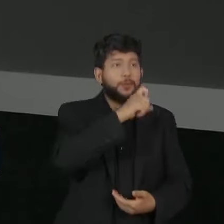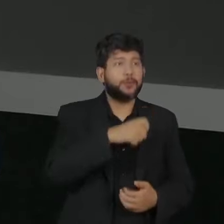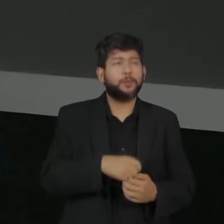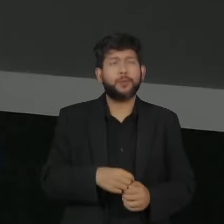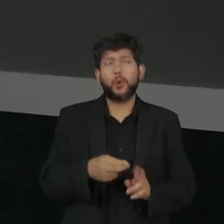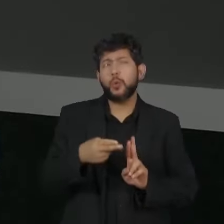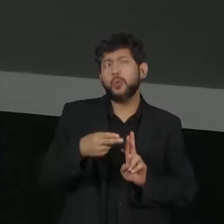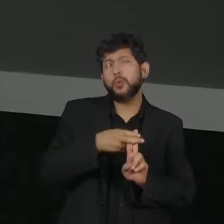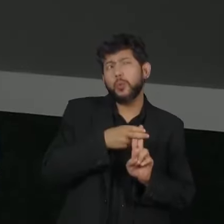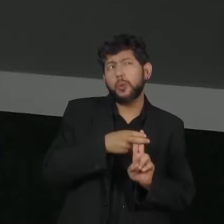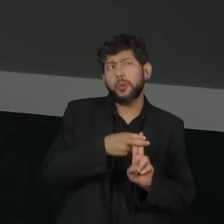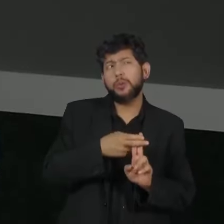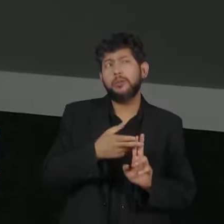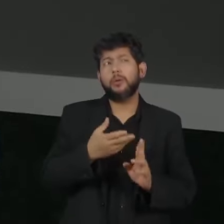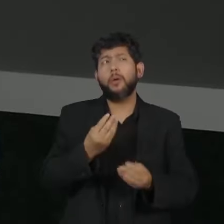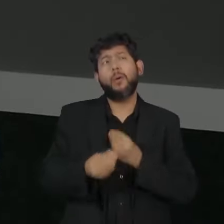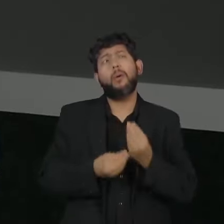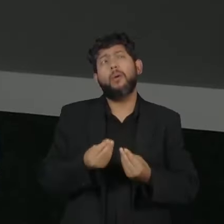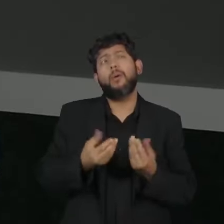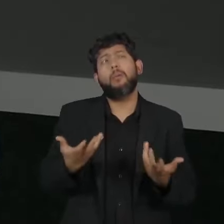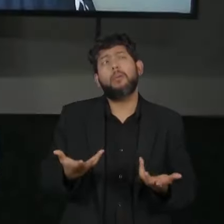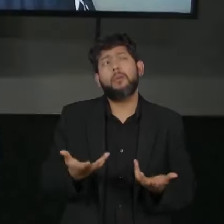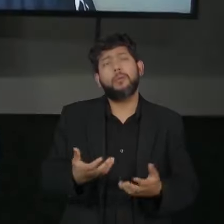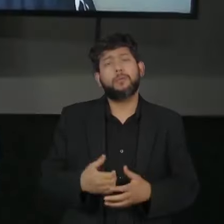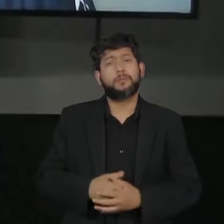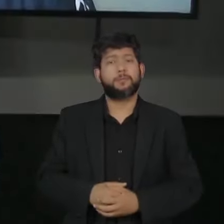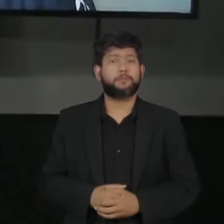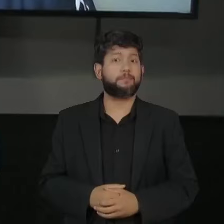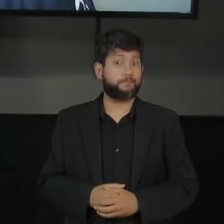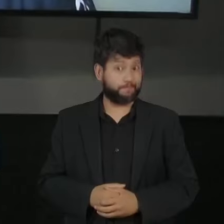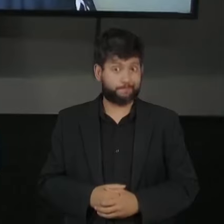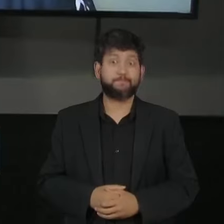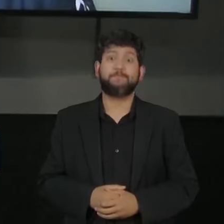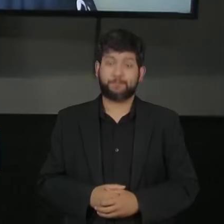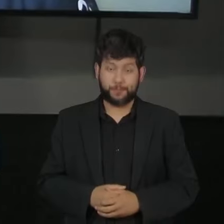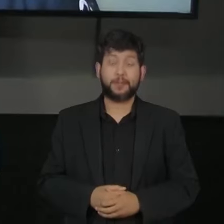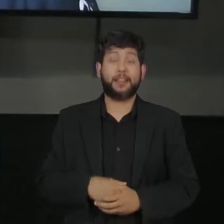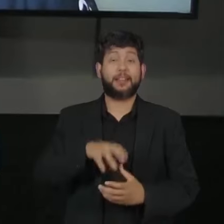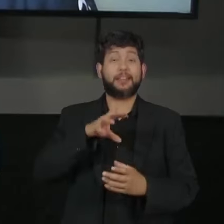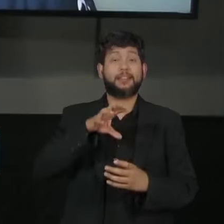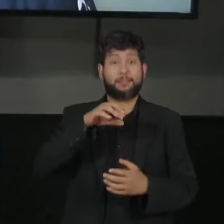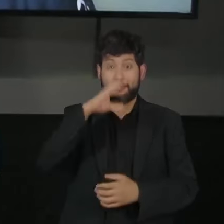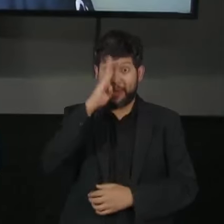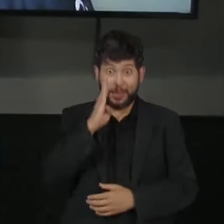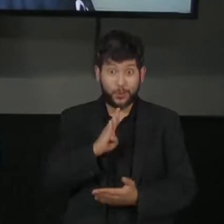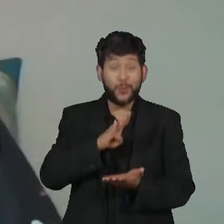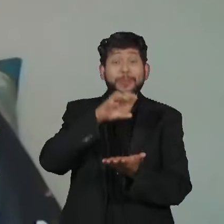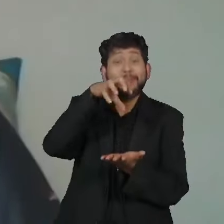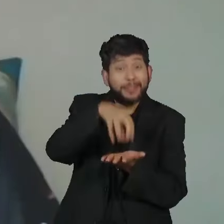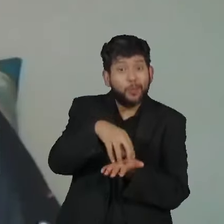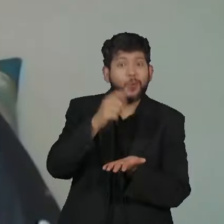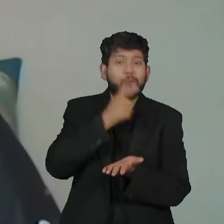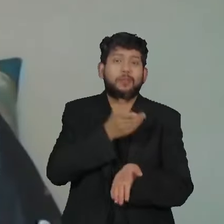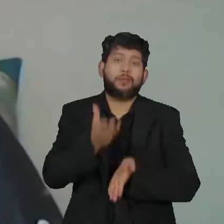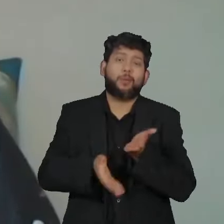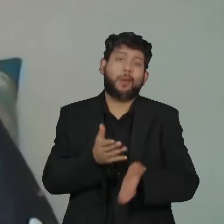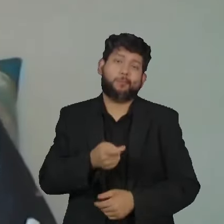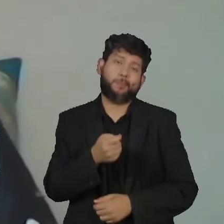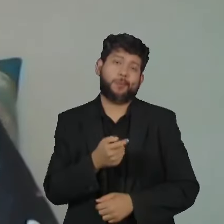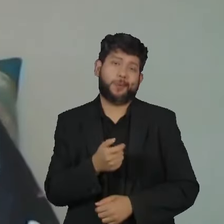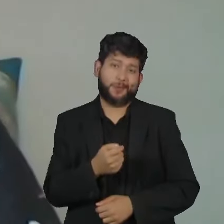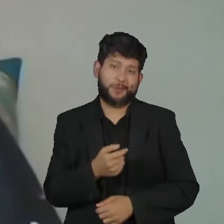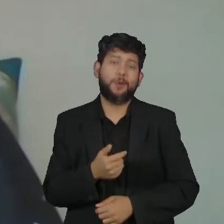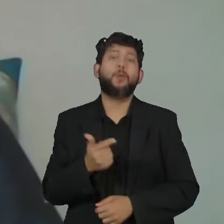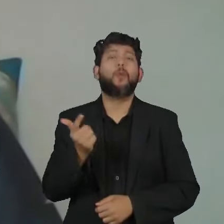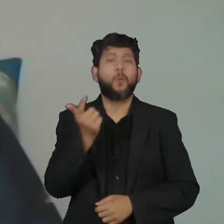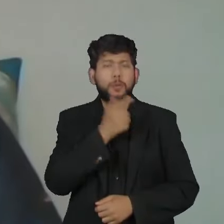SUS, como é o acesso a esse tratamento? Há poucos centros no país capacitados que conseguem